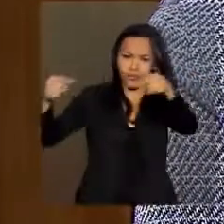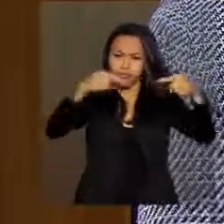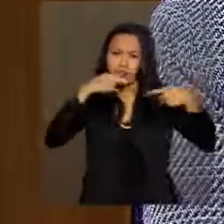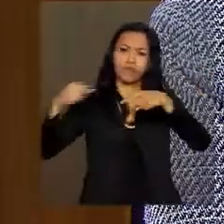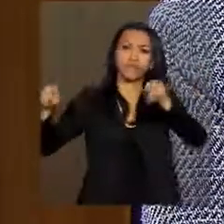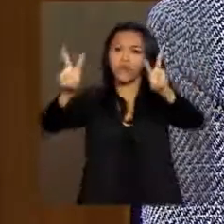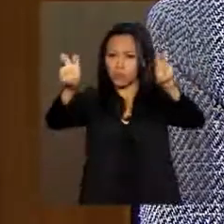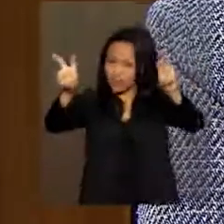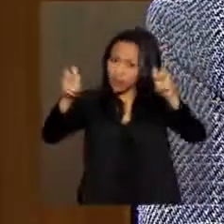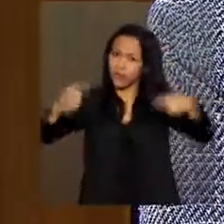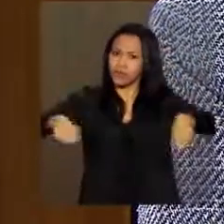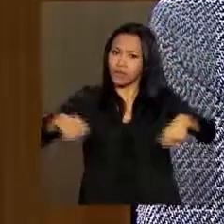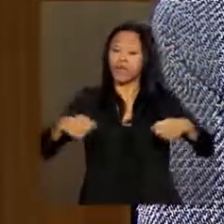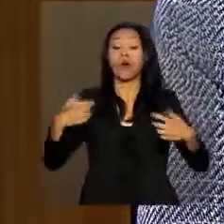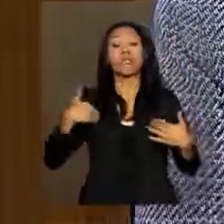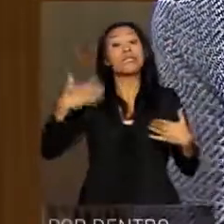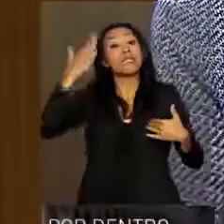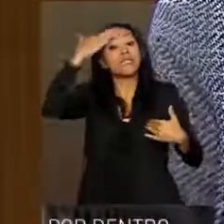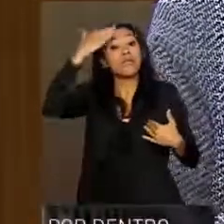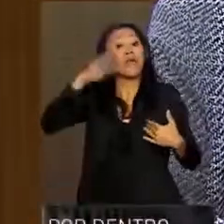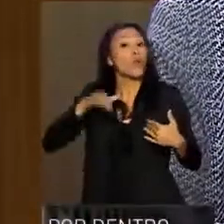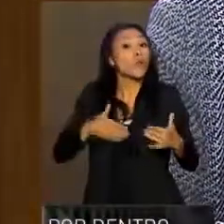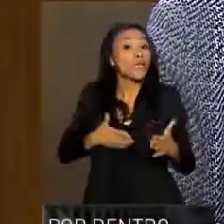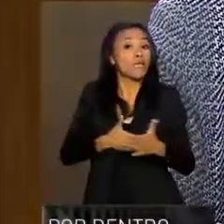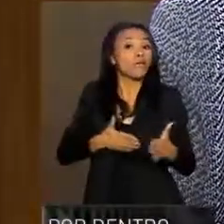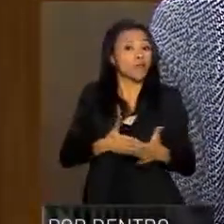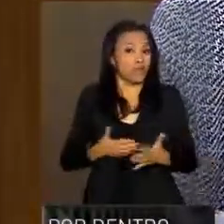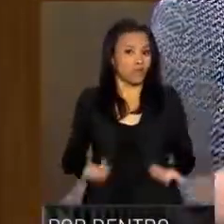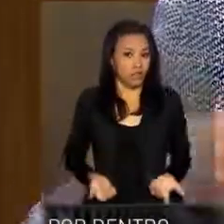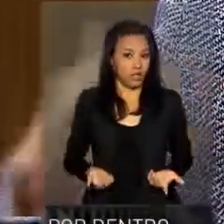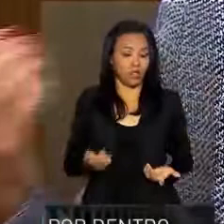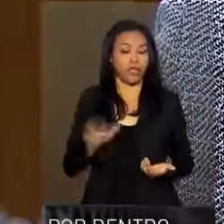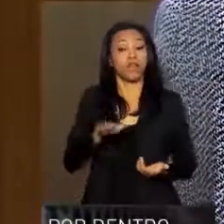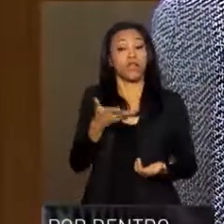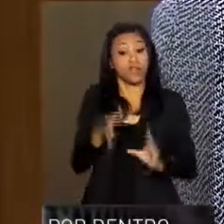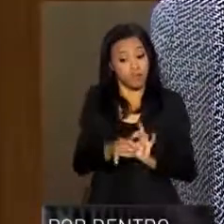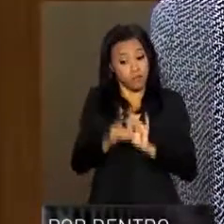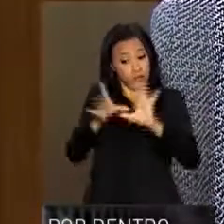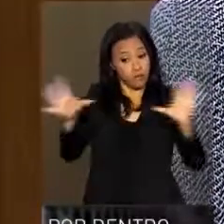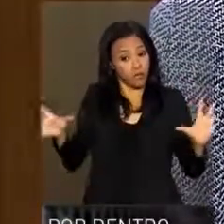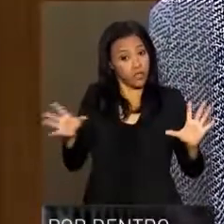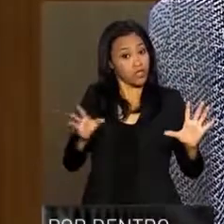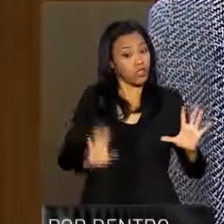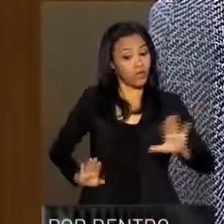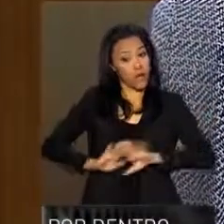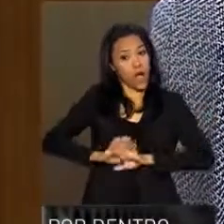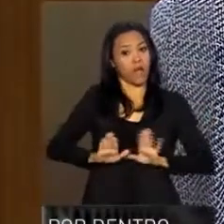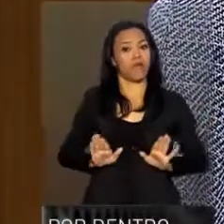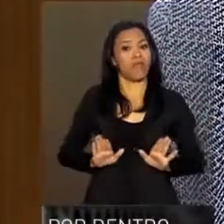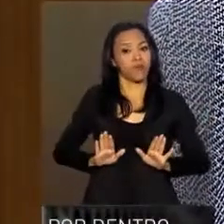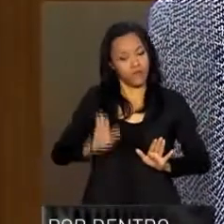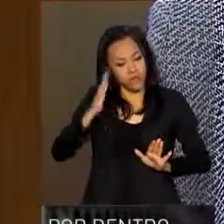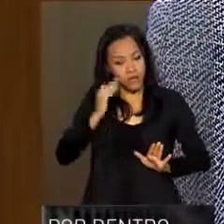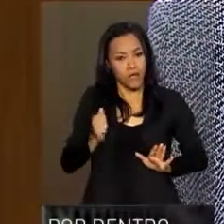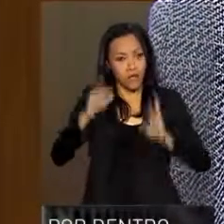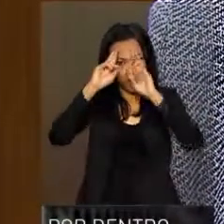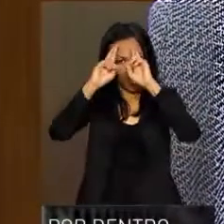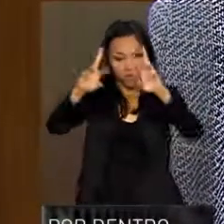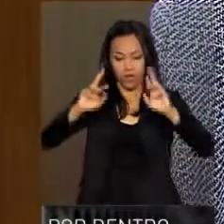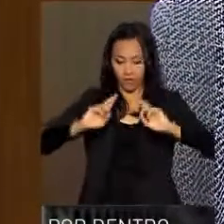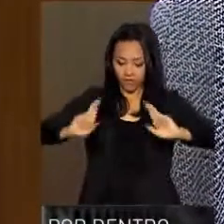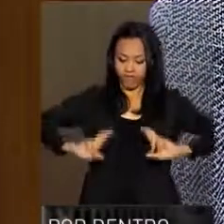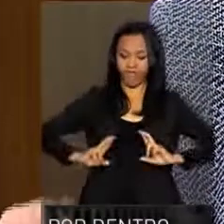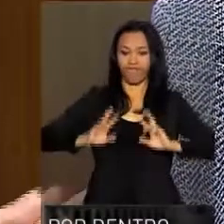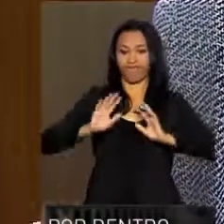tem que saber o limite de onde começa a sua liberdade ea onde terá termina a do outro acho que é isso que nós temos